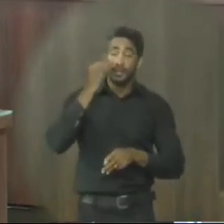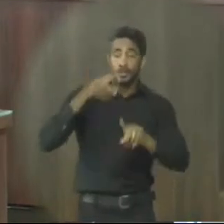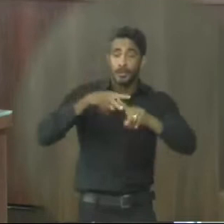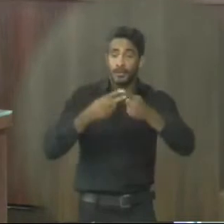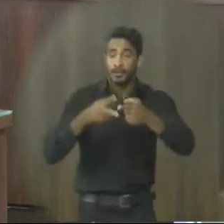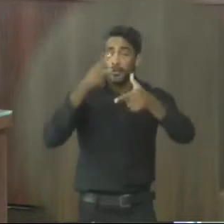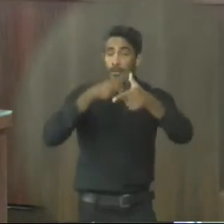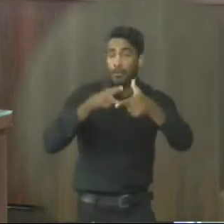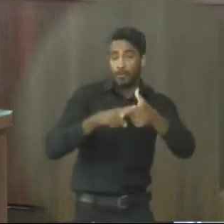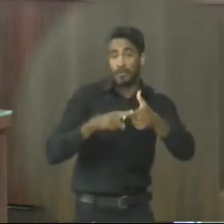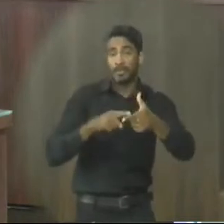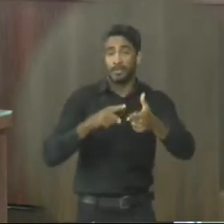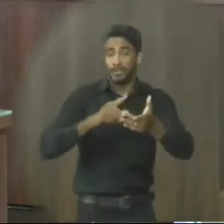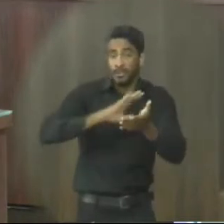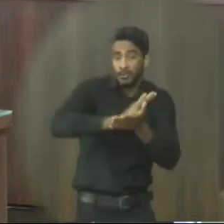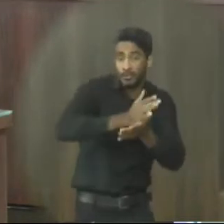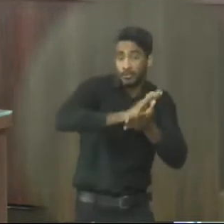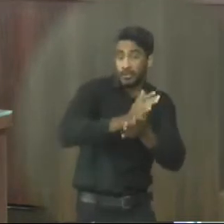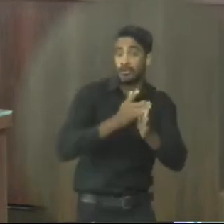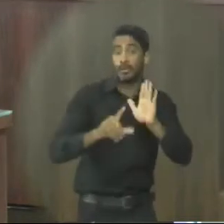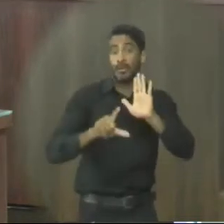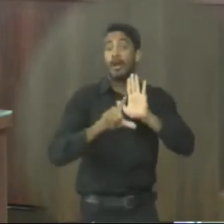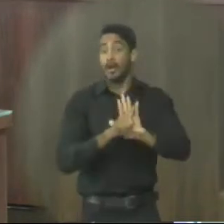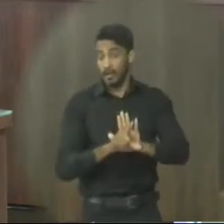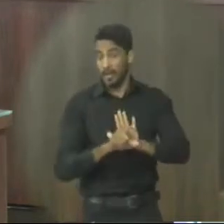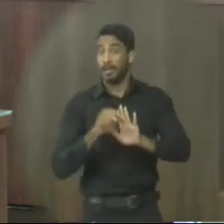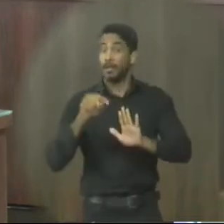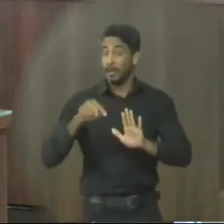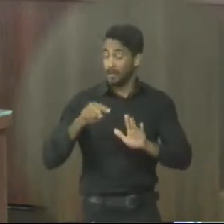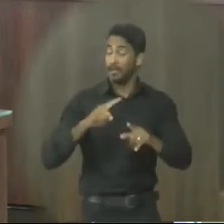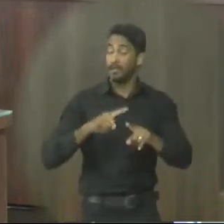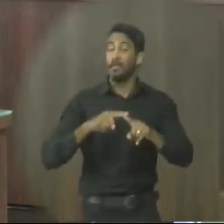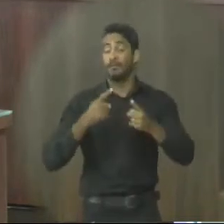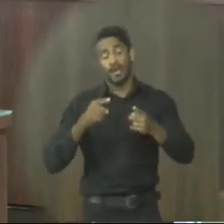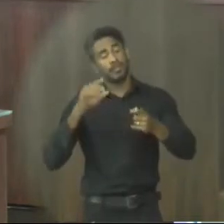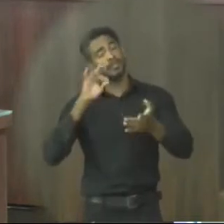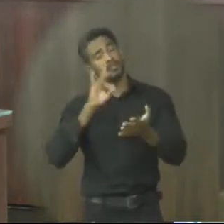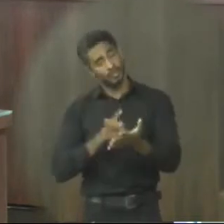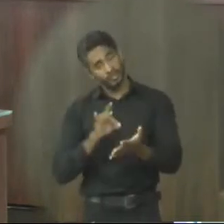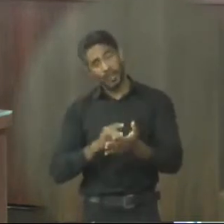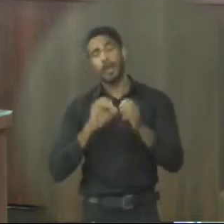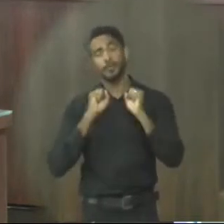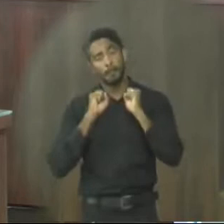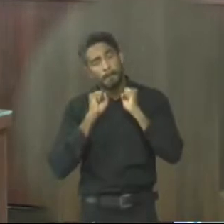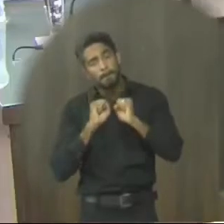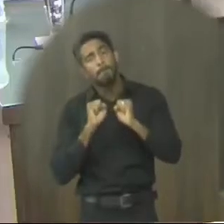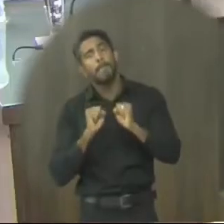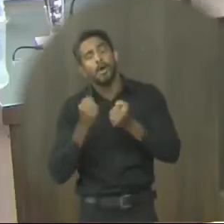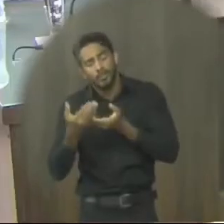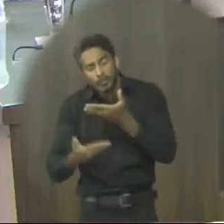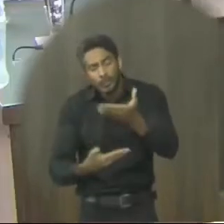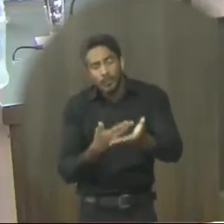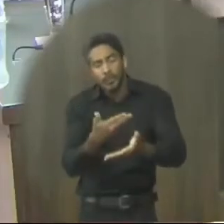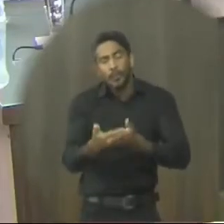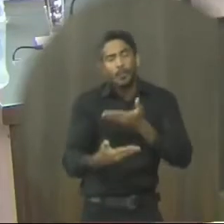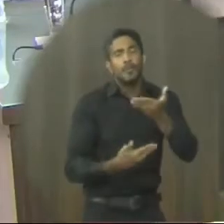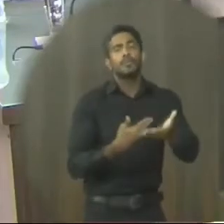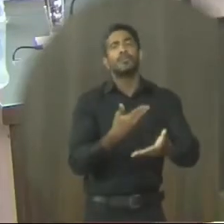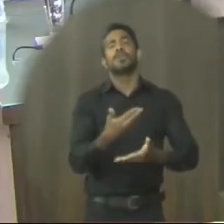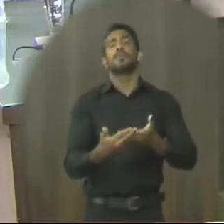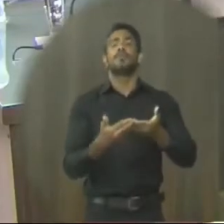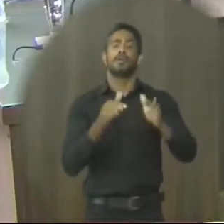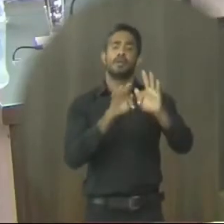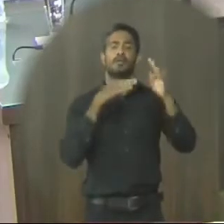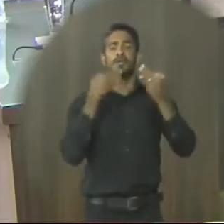gente não quebre a legalidade para nós termos um caso de lei, mas que a gente realmente possa contribuir de alguma forma com